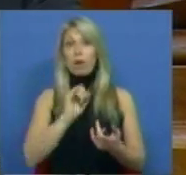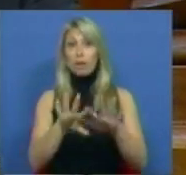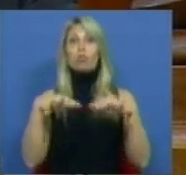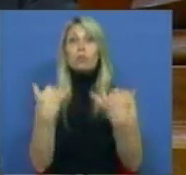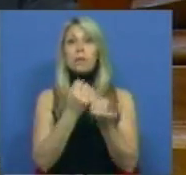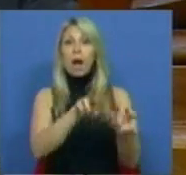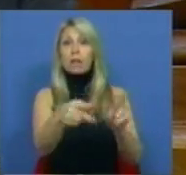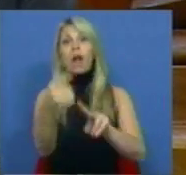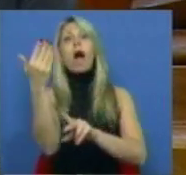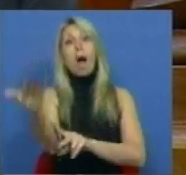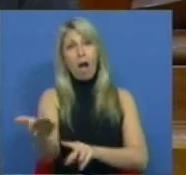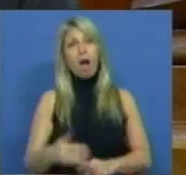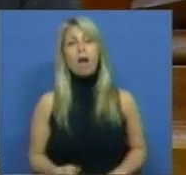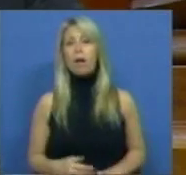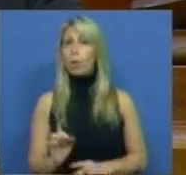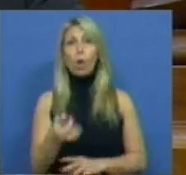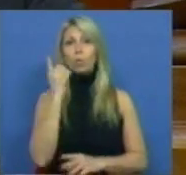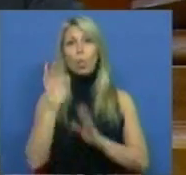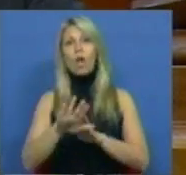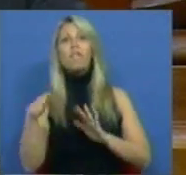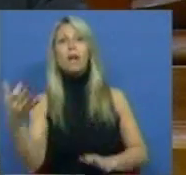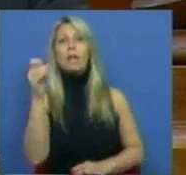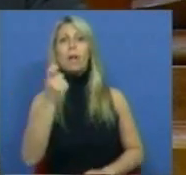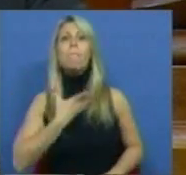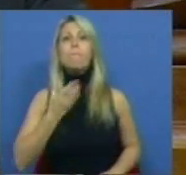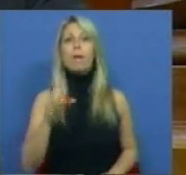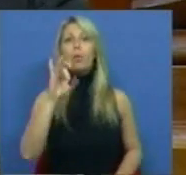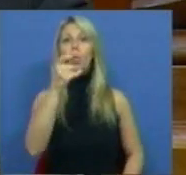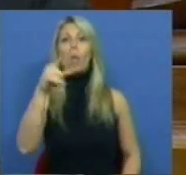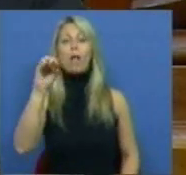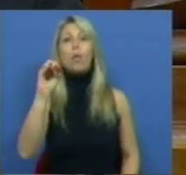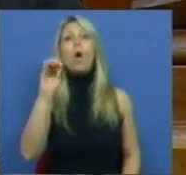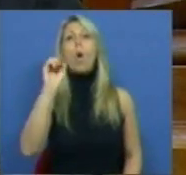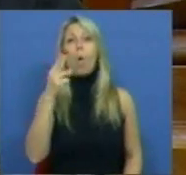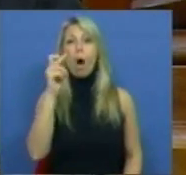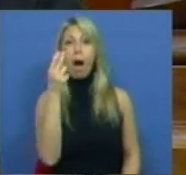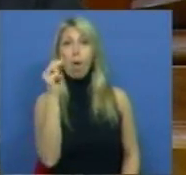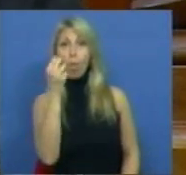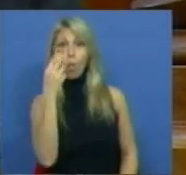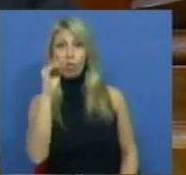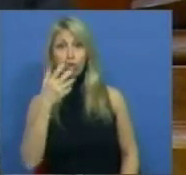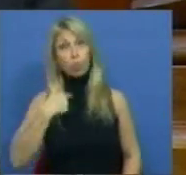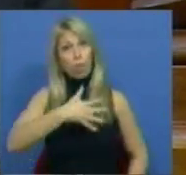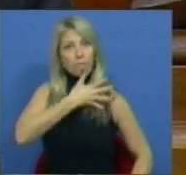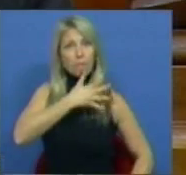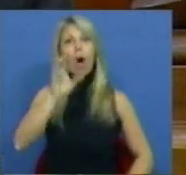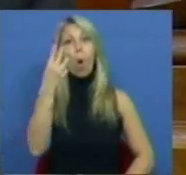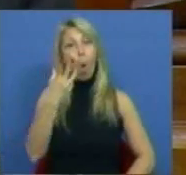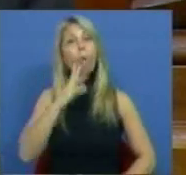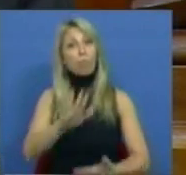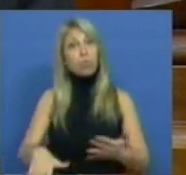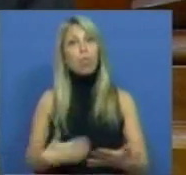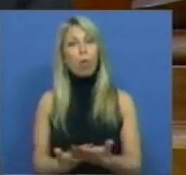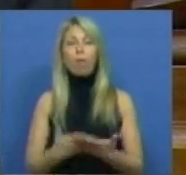alternativa existe e não é a que a direita, Pedro Passos Coelho ou Augusto Mateus desejam e propõem. O Serviço Nacional de Saúde